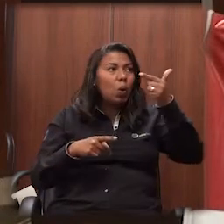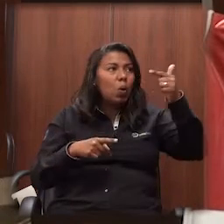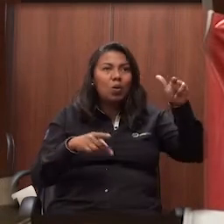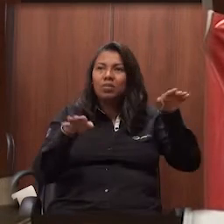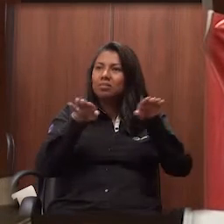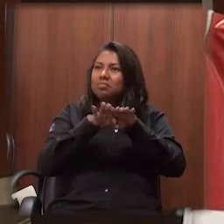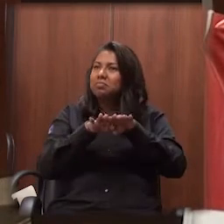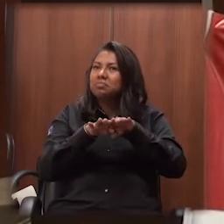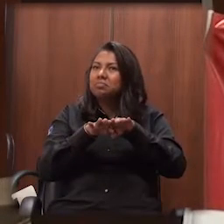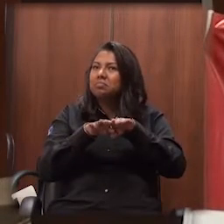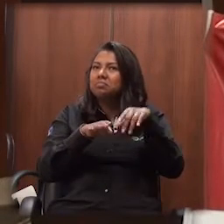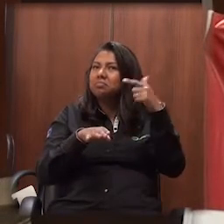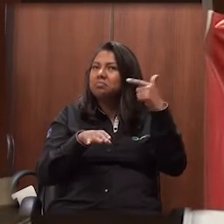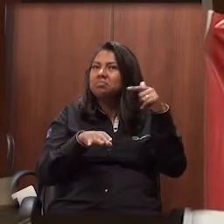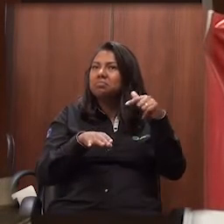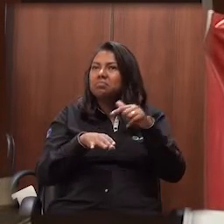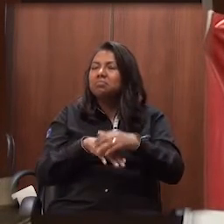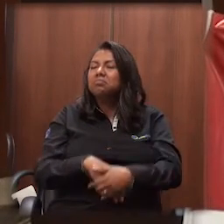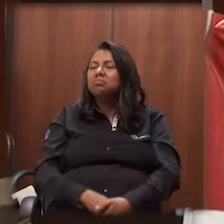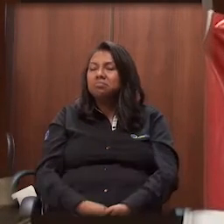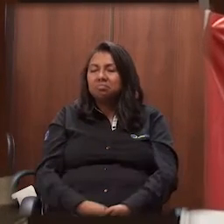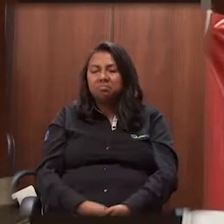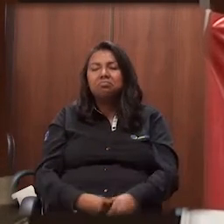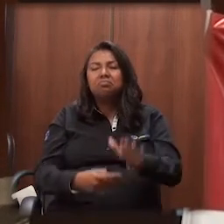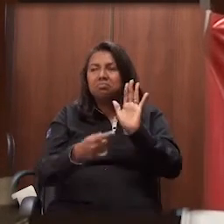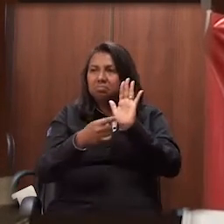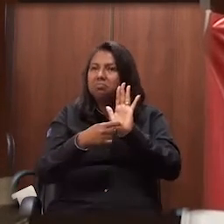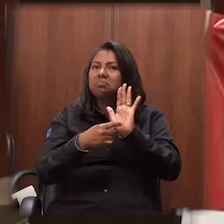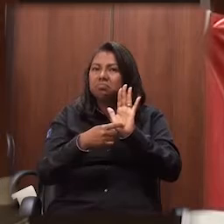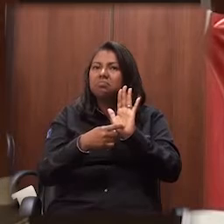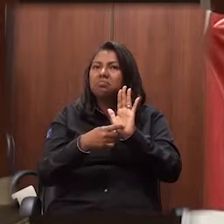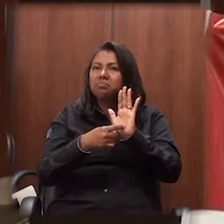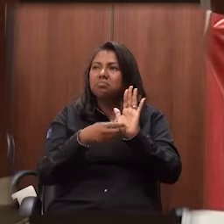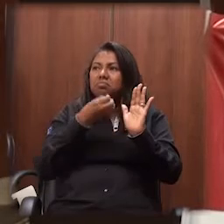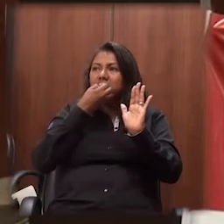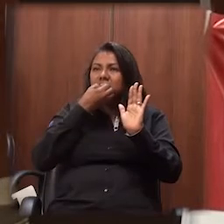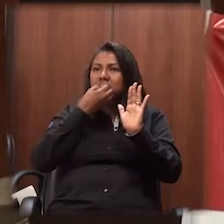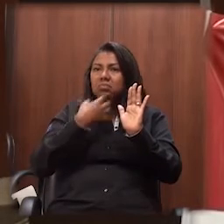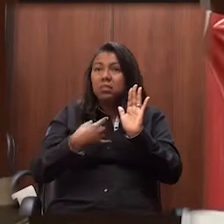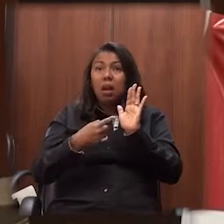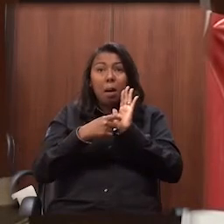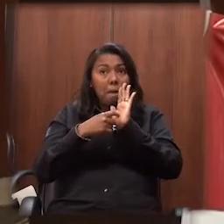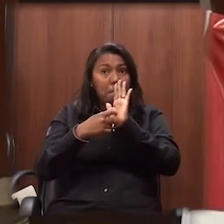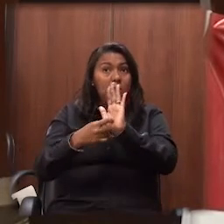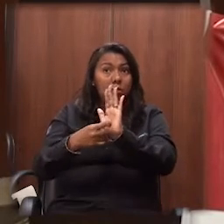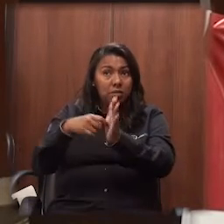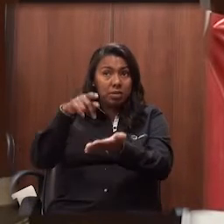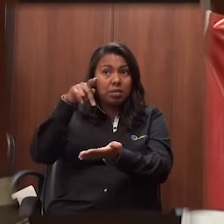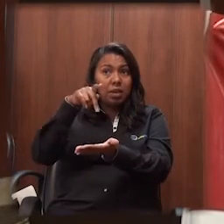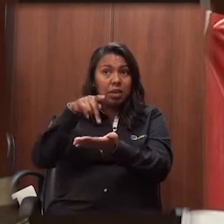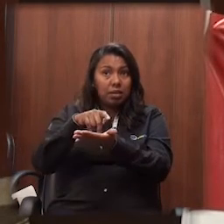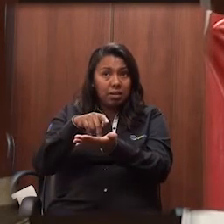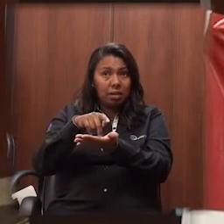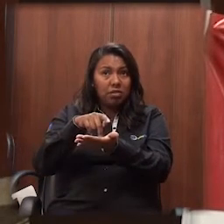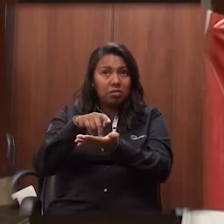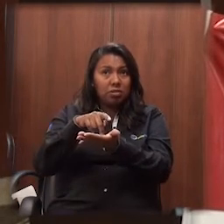prévios de educação e direitos humanos, e esse documento faz isso. Ele mostra a realidade para contrastar o objetivo com